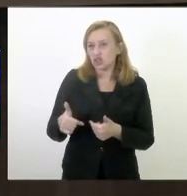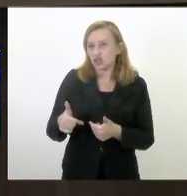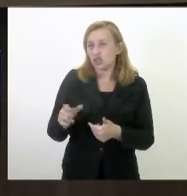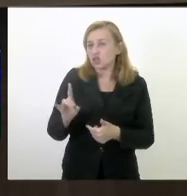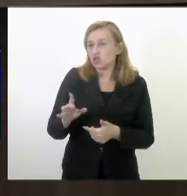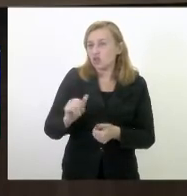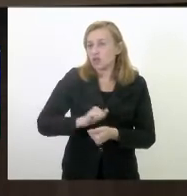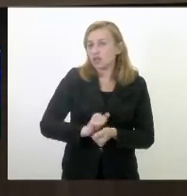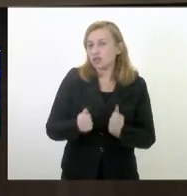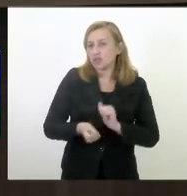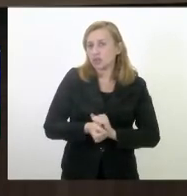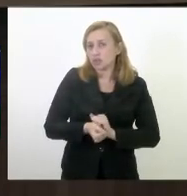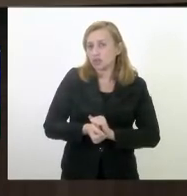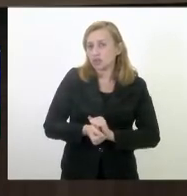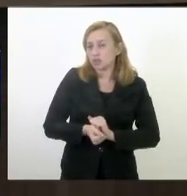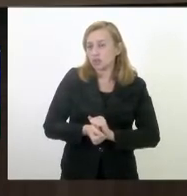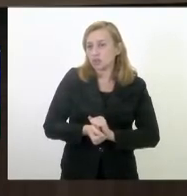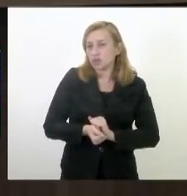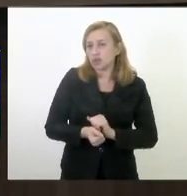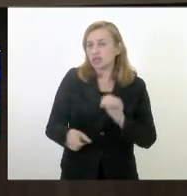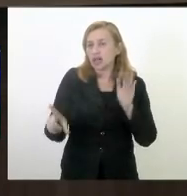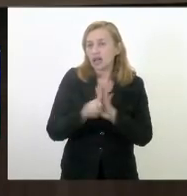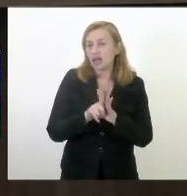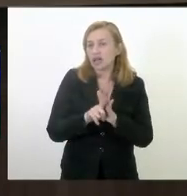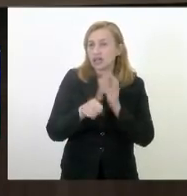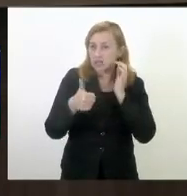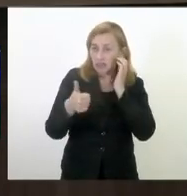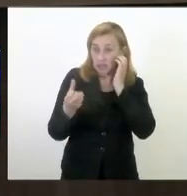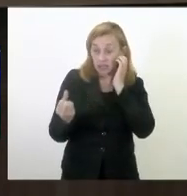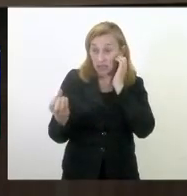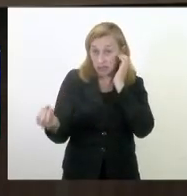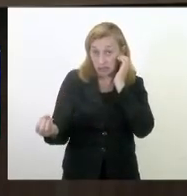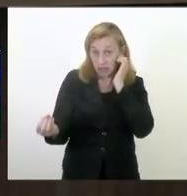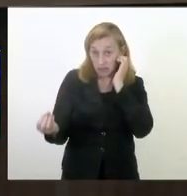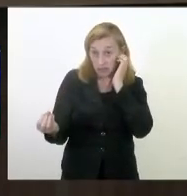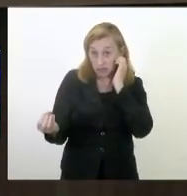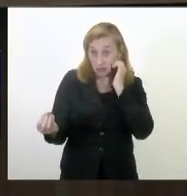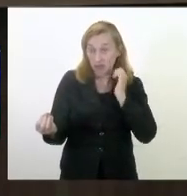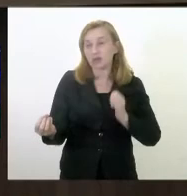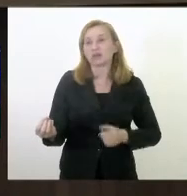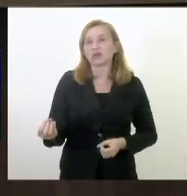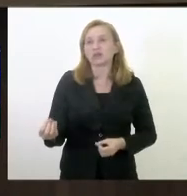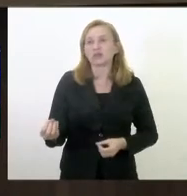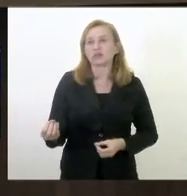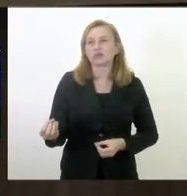readequamos ao convênio da Lei Complementar 160. Ou seja, fizemos